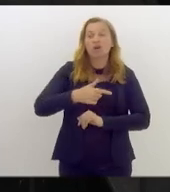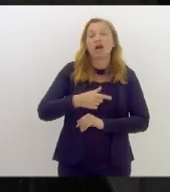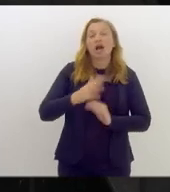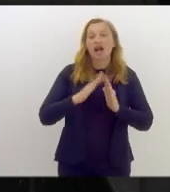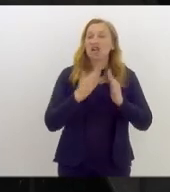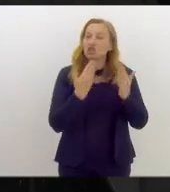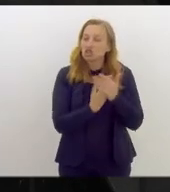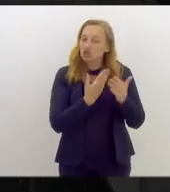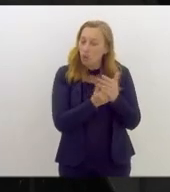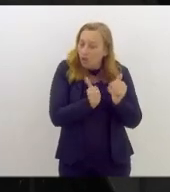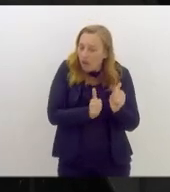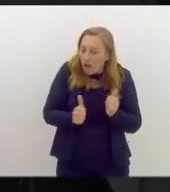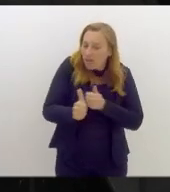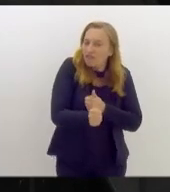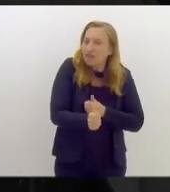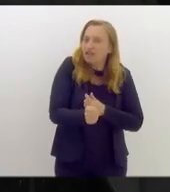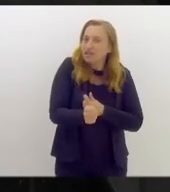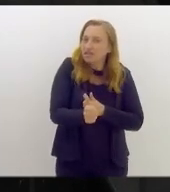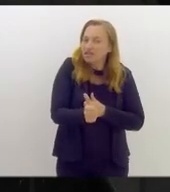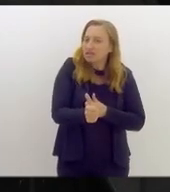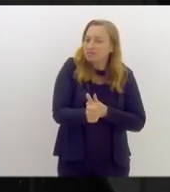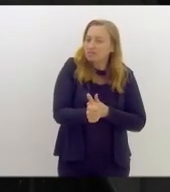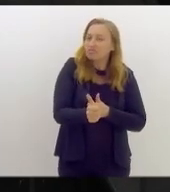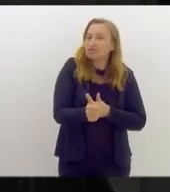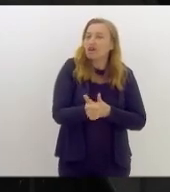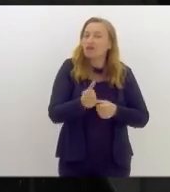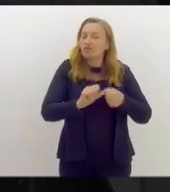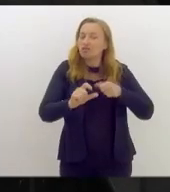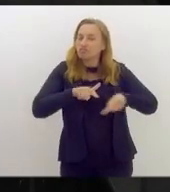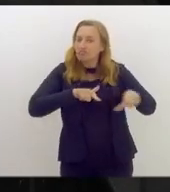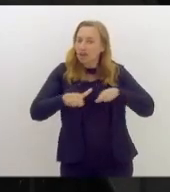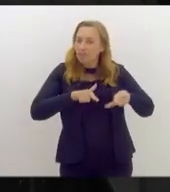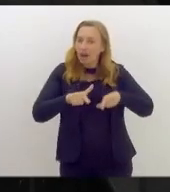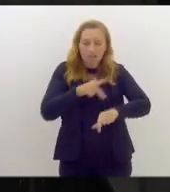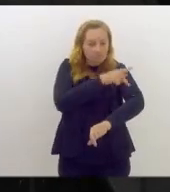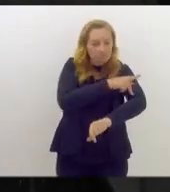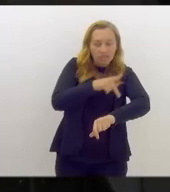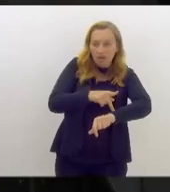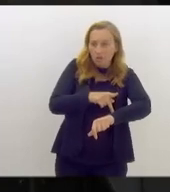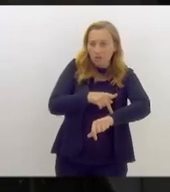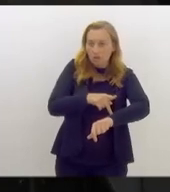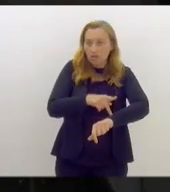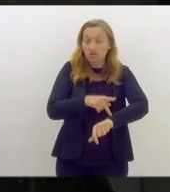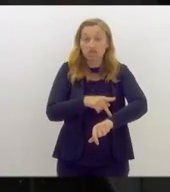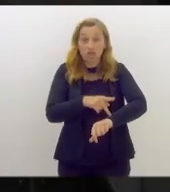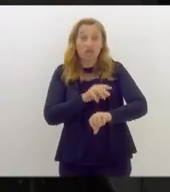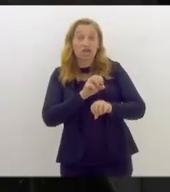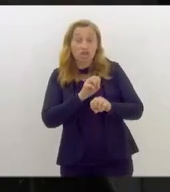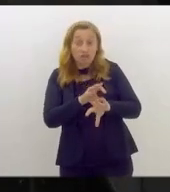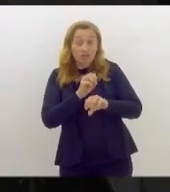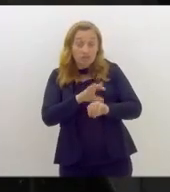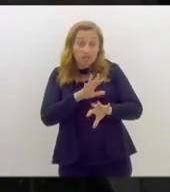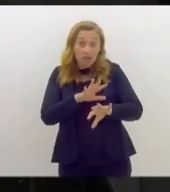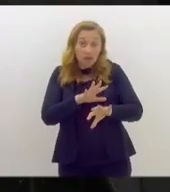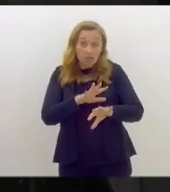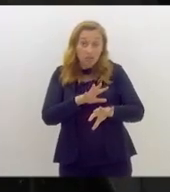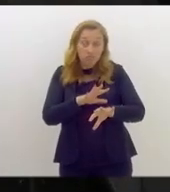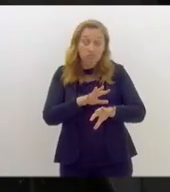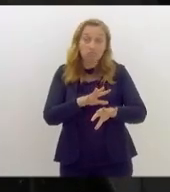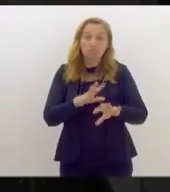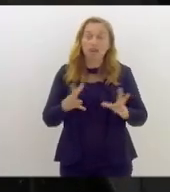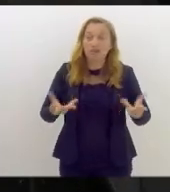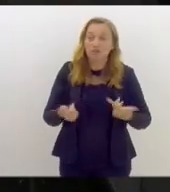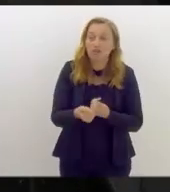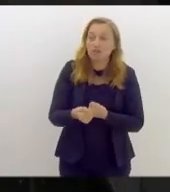tomou a frente exerceu a Vanguarda no campo pedagógico no campo Educacional então tradição e Vanguarda se